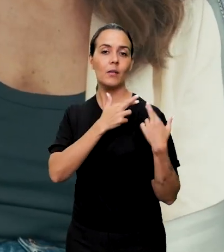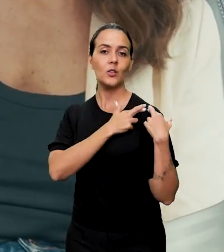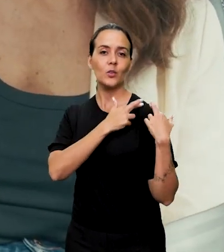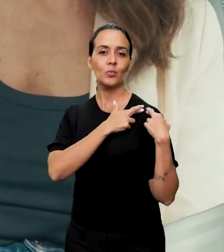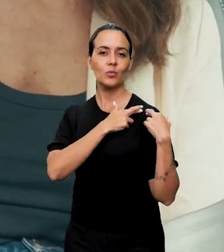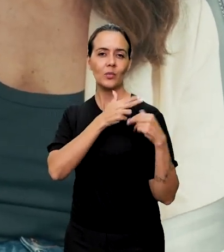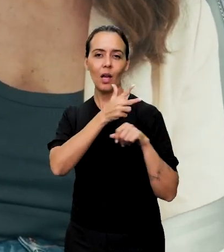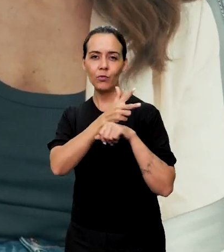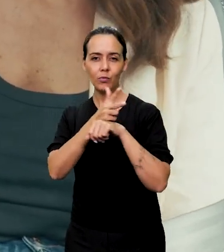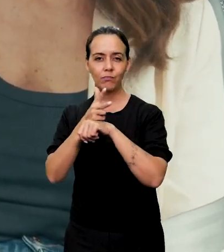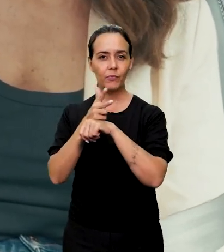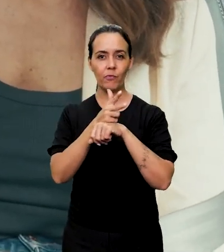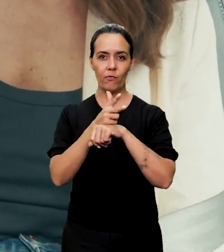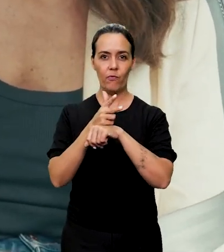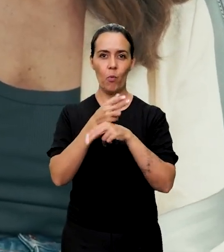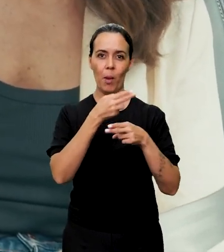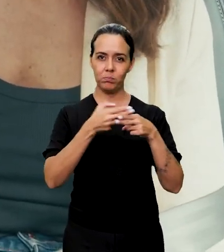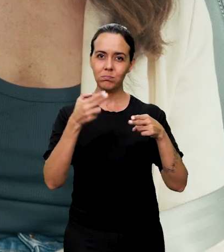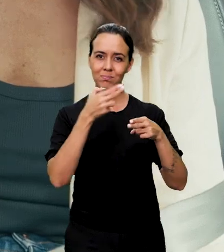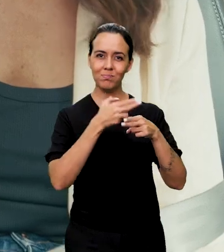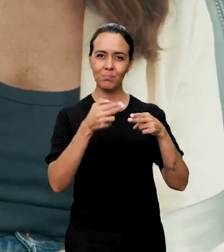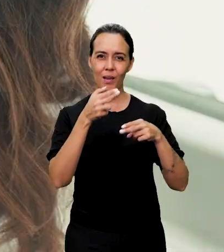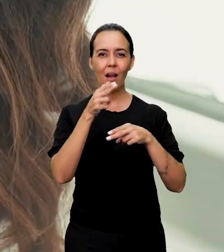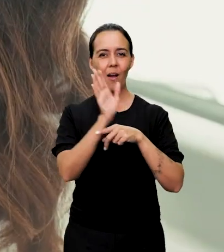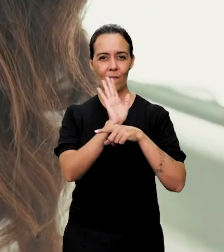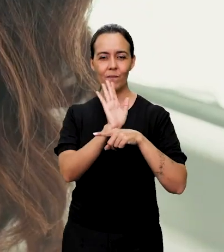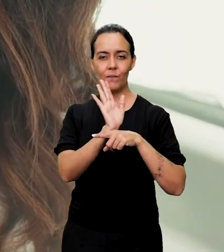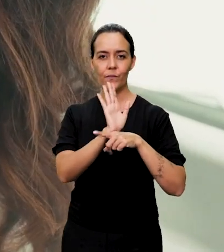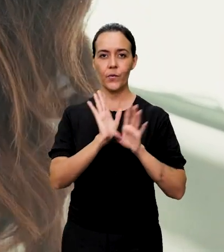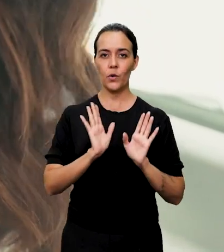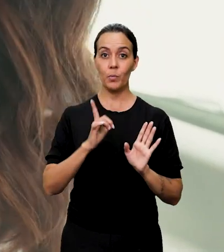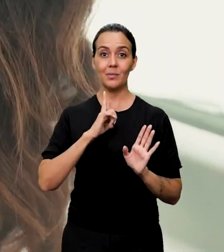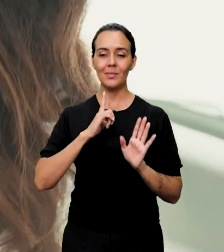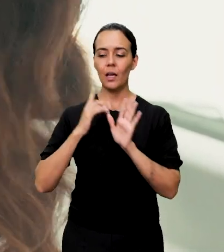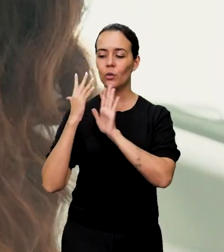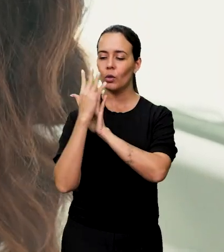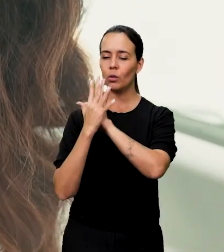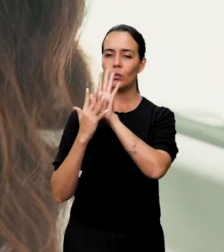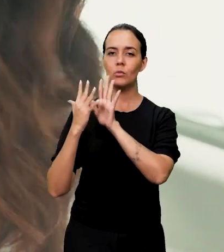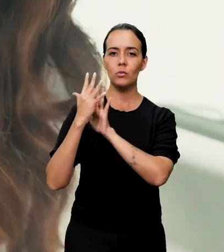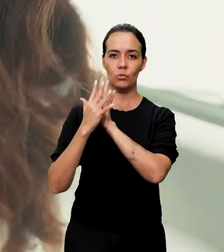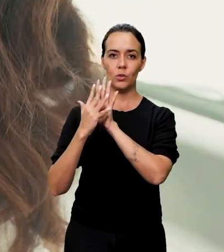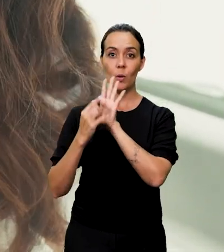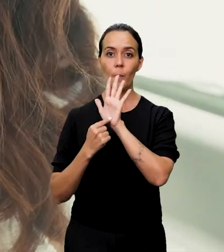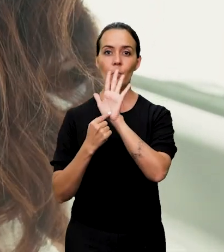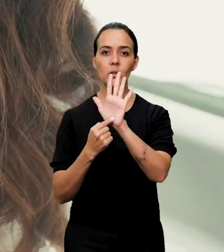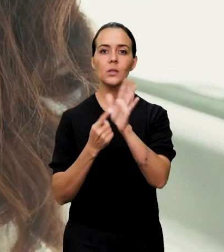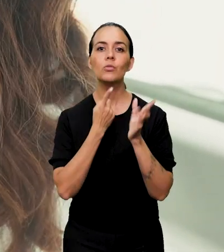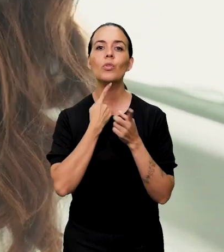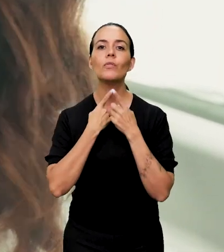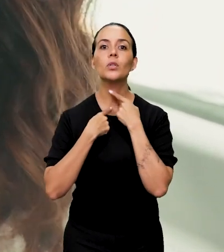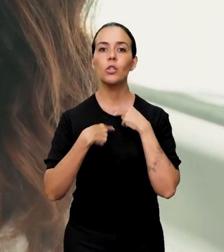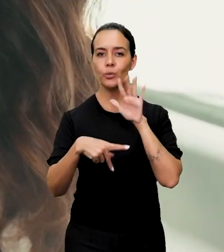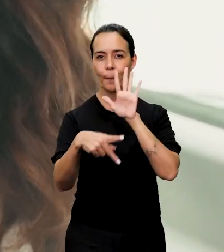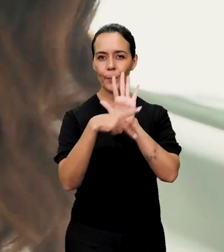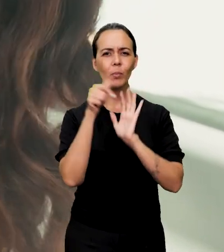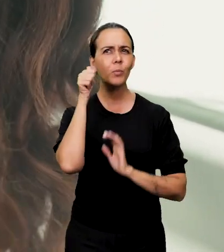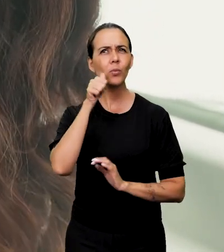para esse gênero, que é filme erótico, trazendo um pouco mais do que é o desejo feminino, né? Tem